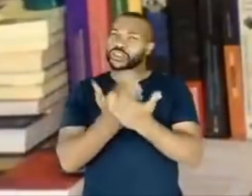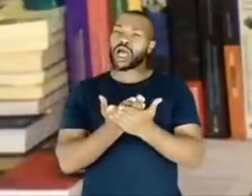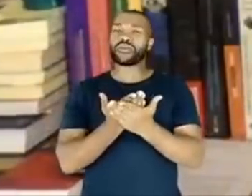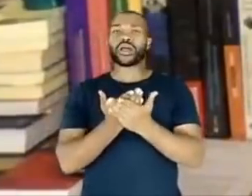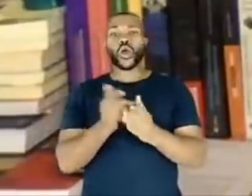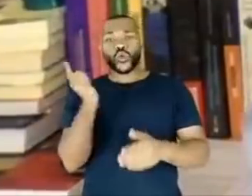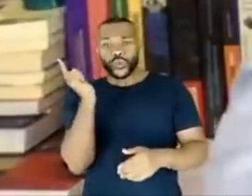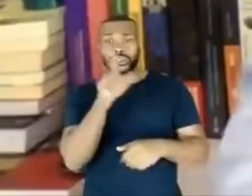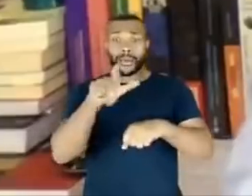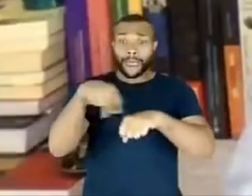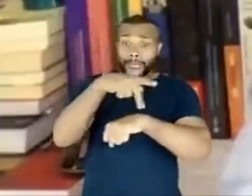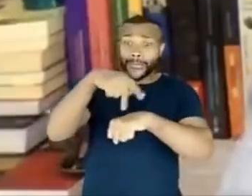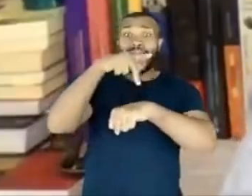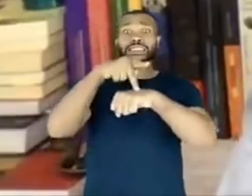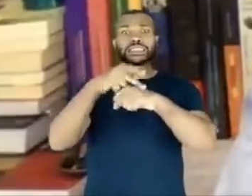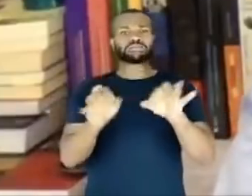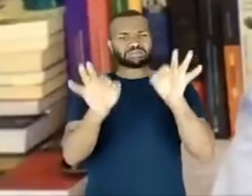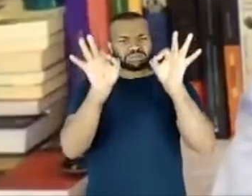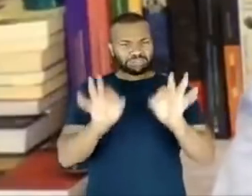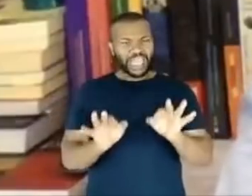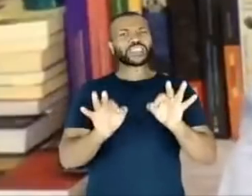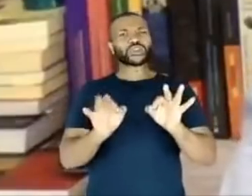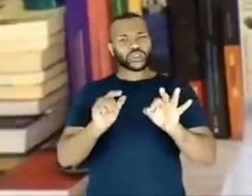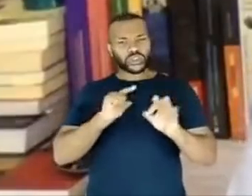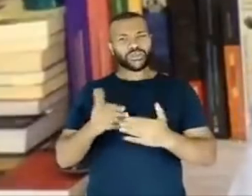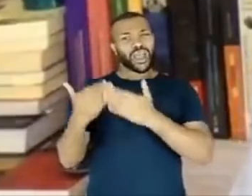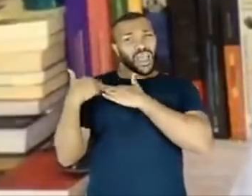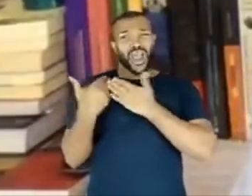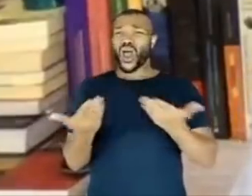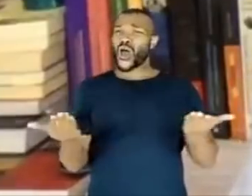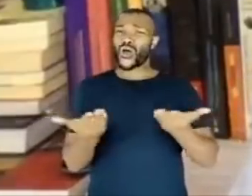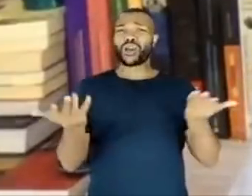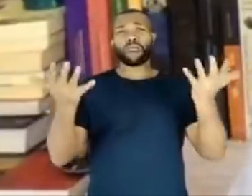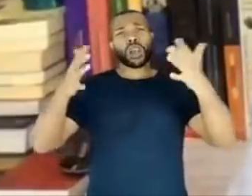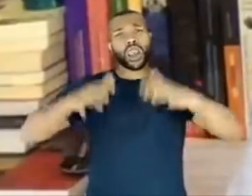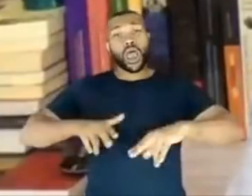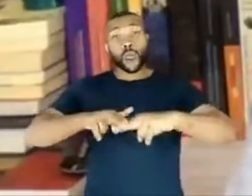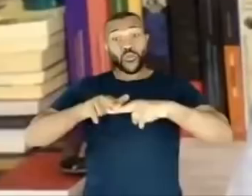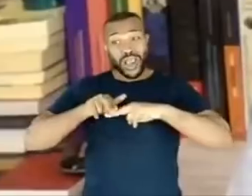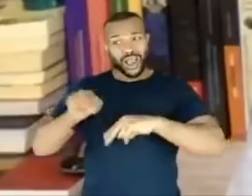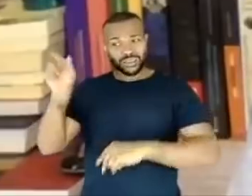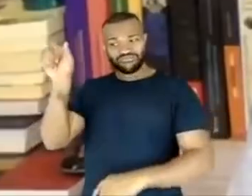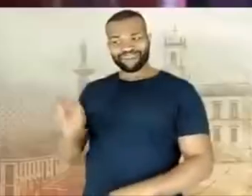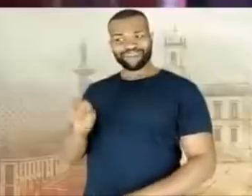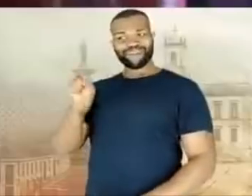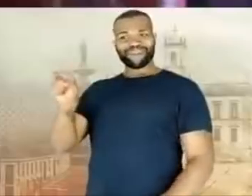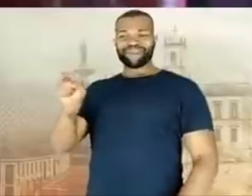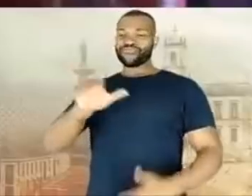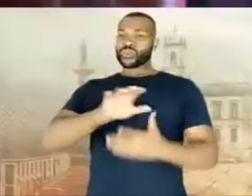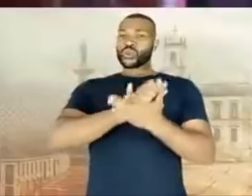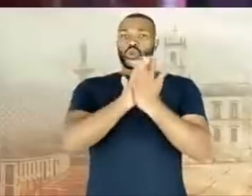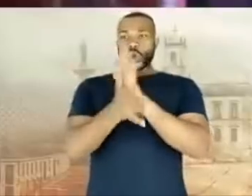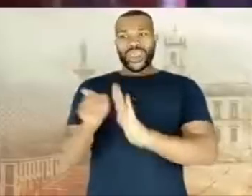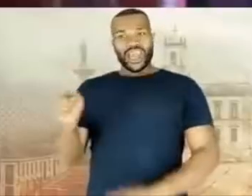suas mãos. E isso está acabando por um genocida, sabe, que não pensa no Brasil. Ele